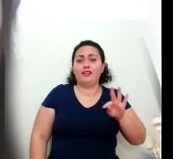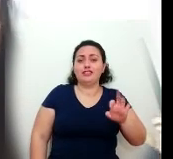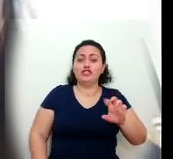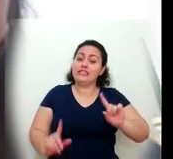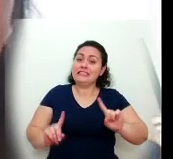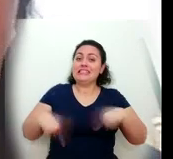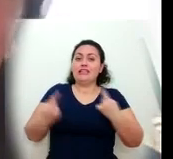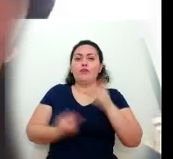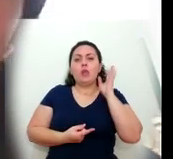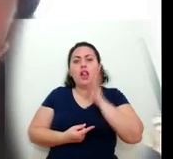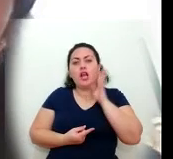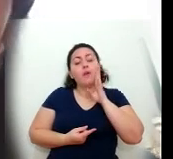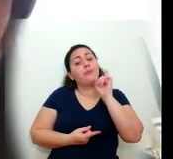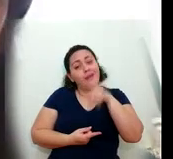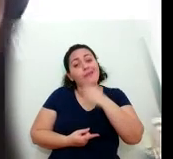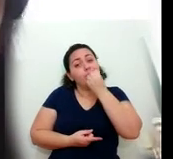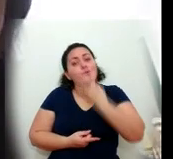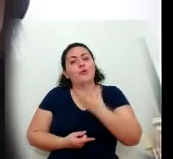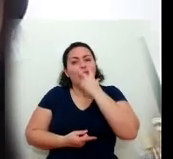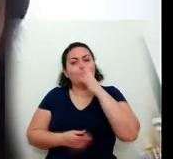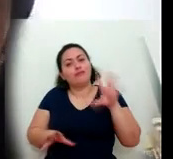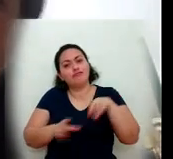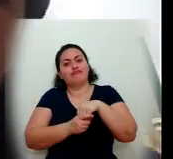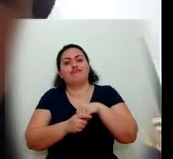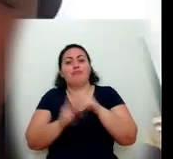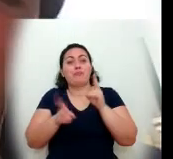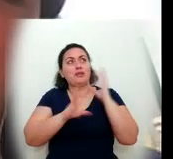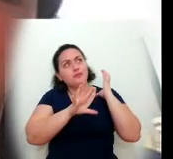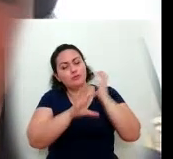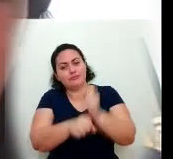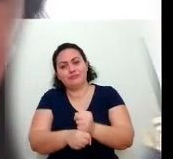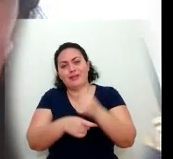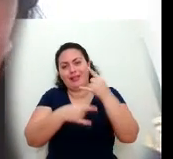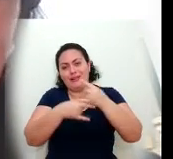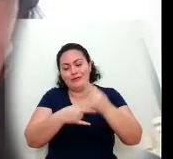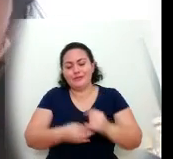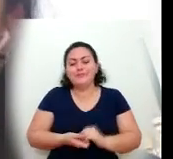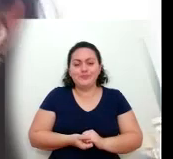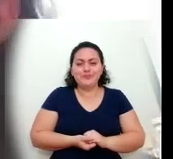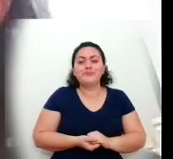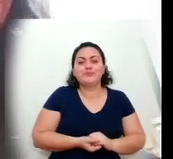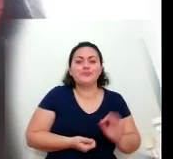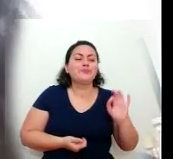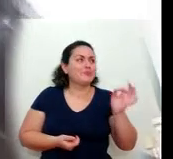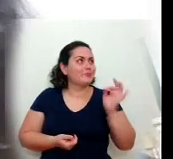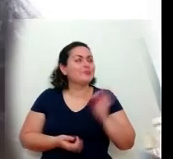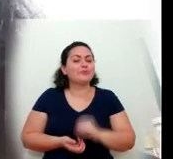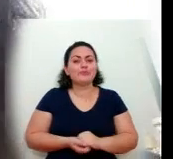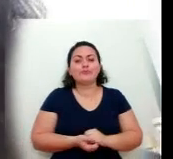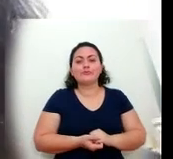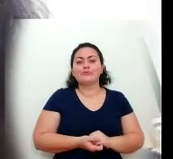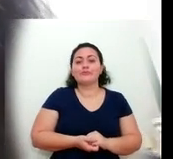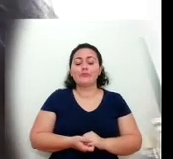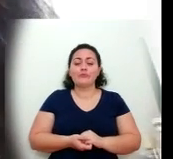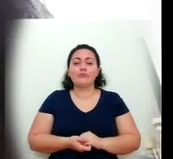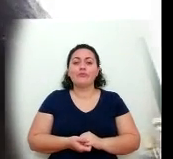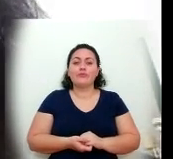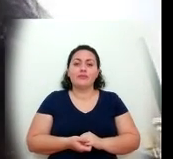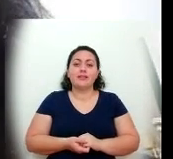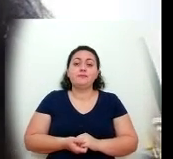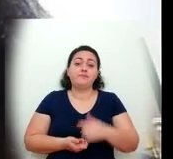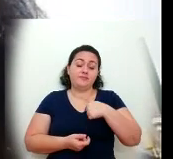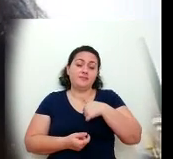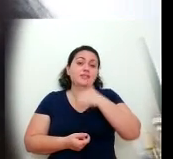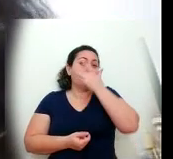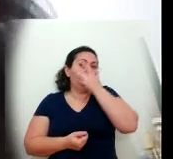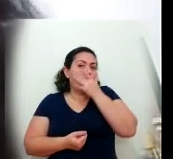já é, né, uma forma de incorporar tudo isso que a gente estava falando desde o começo da live. Exatamente. E